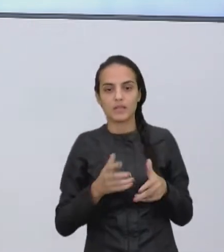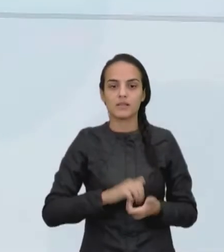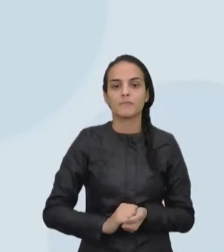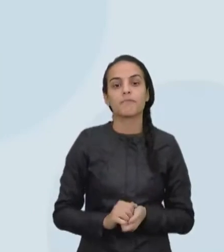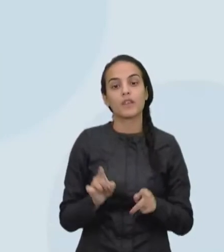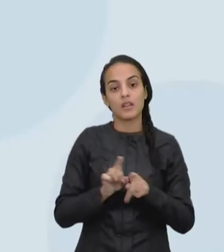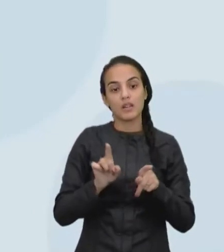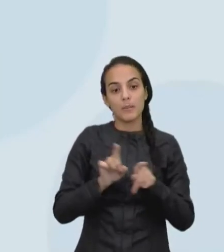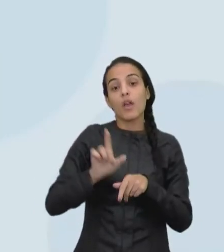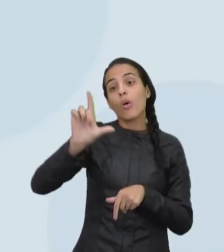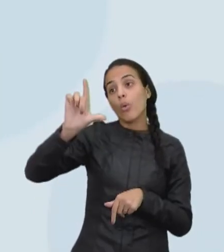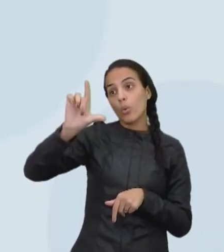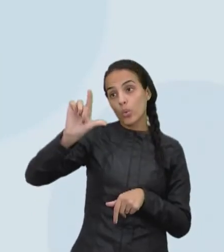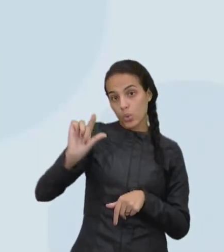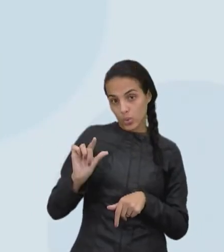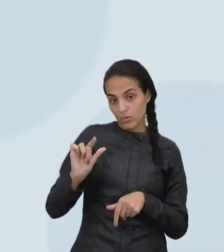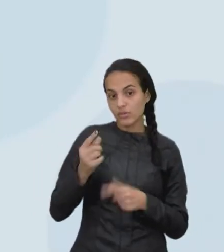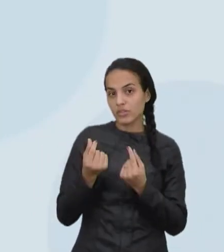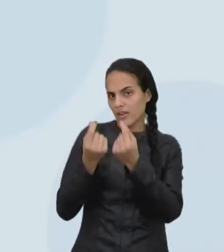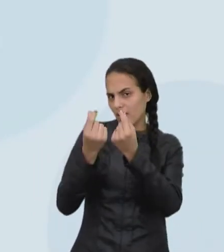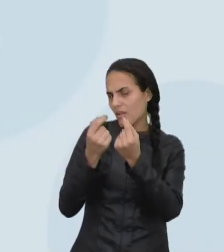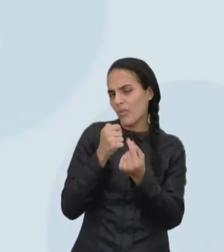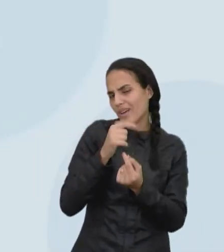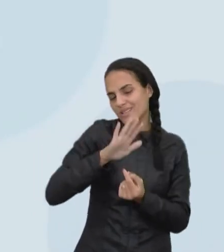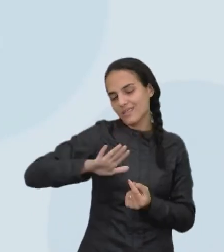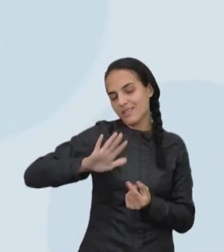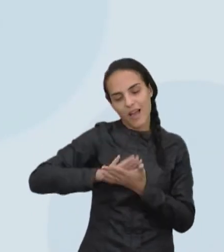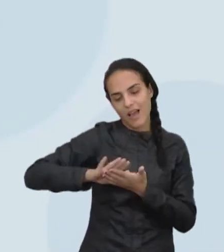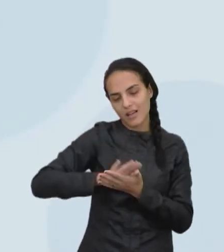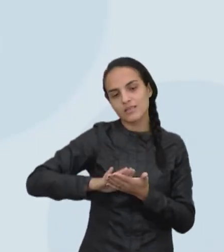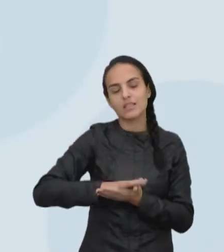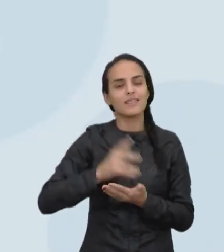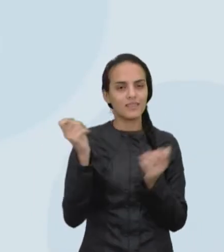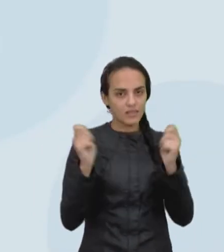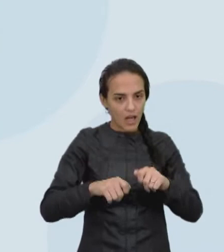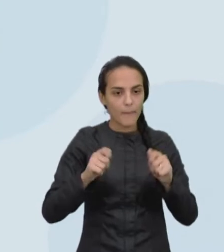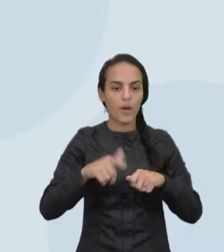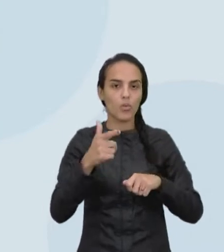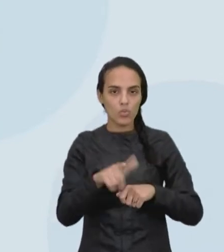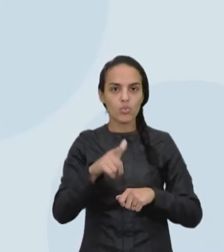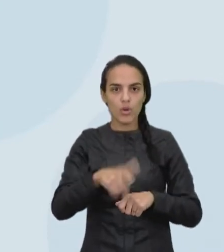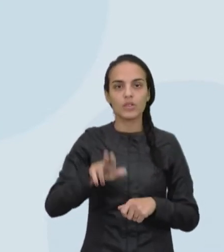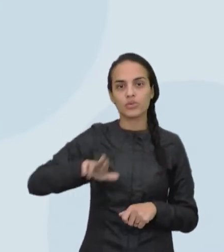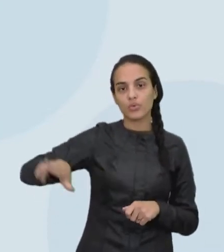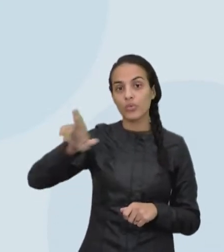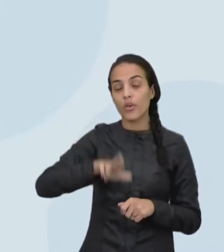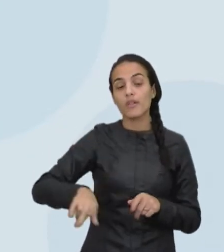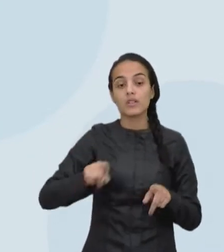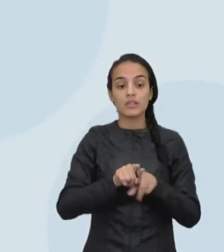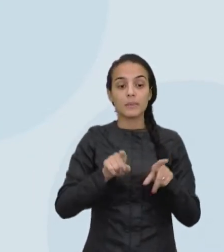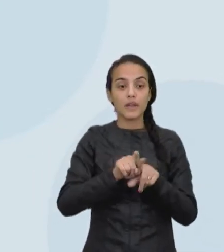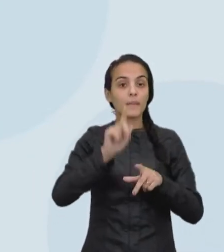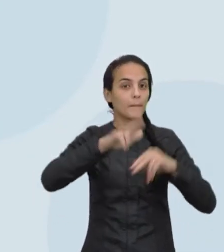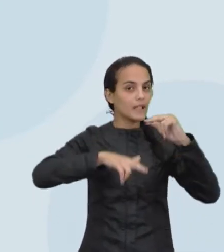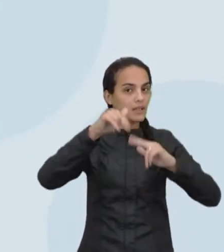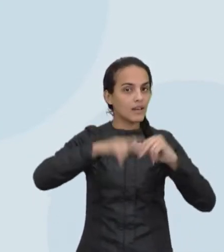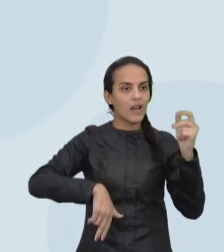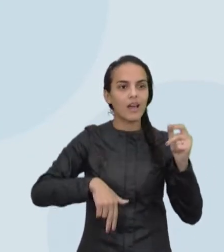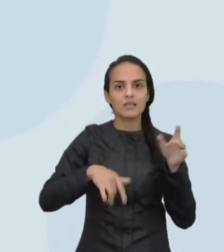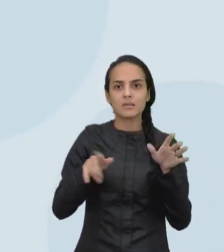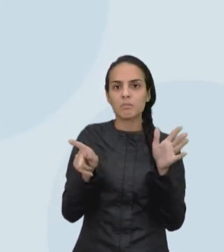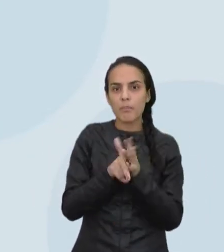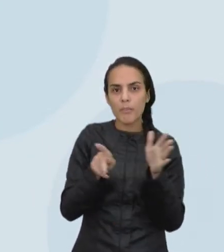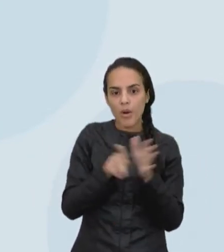de reaproveitamento e faz uso de materiais orgânicos. Isso daqui a gente viu na outra aula,